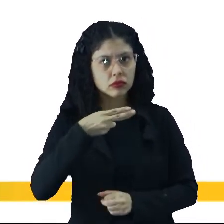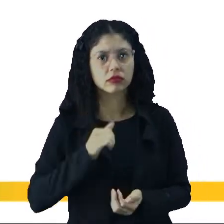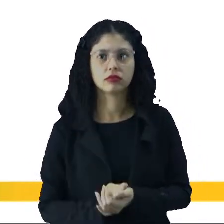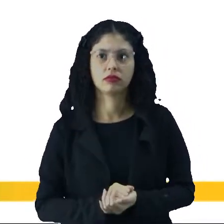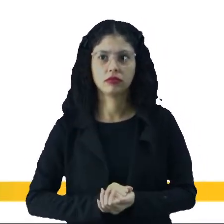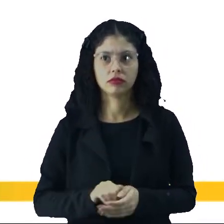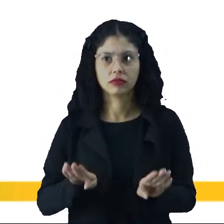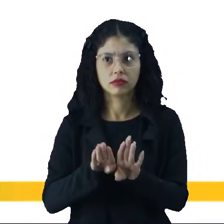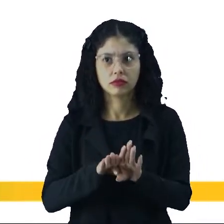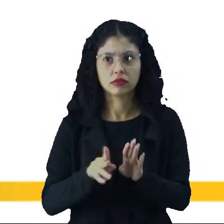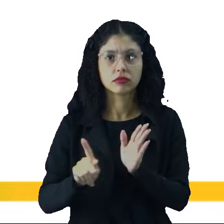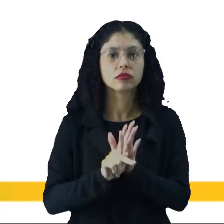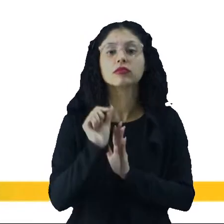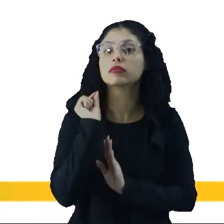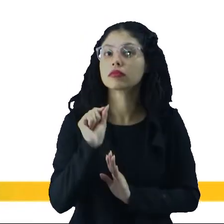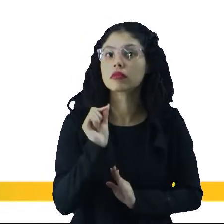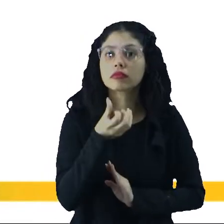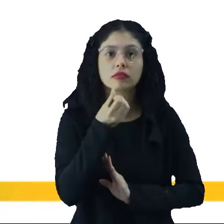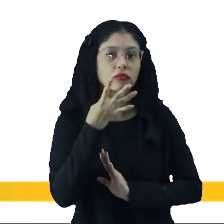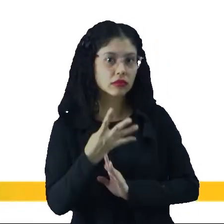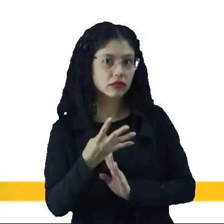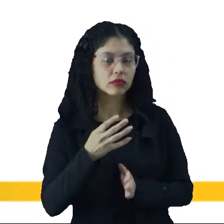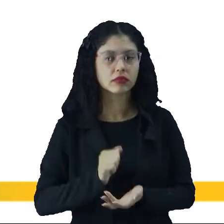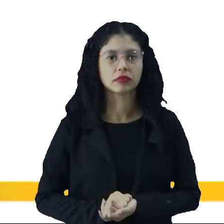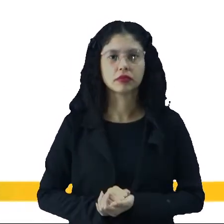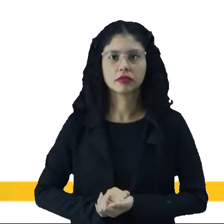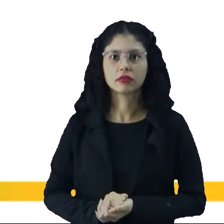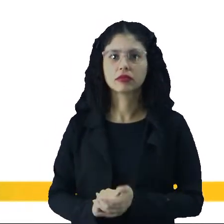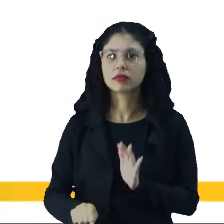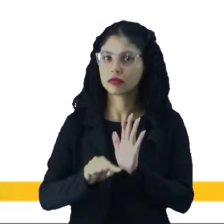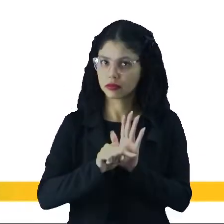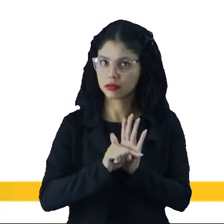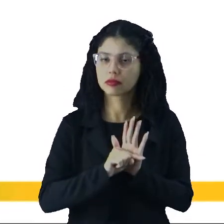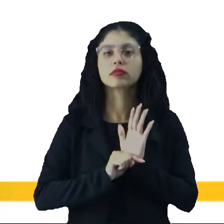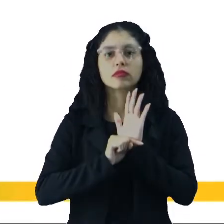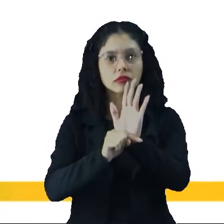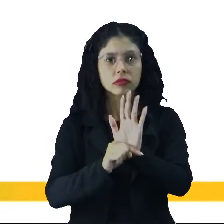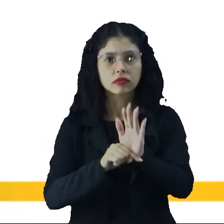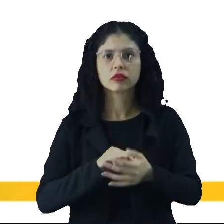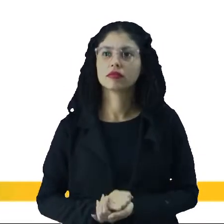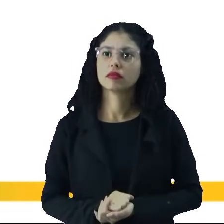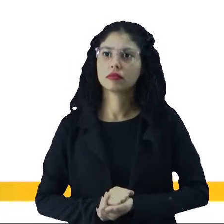elevado a 6 dá exatamente o quê? 64. Comprovado, correto?